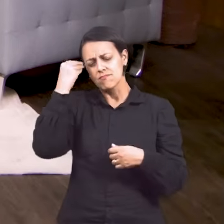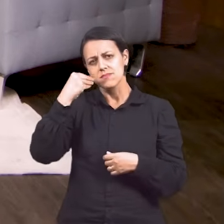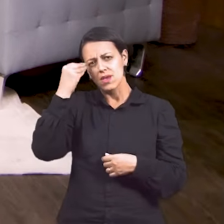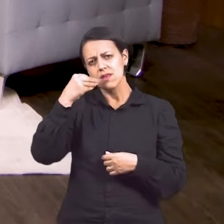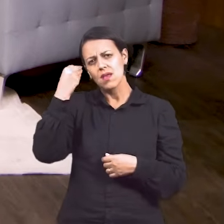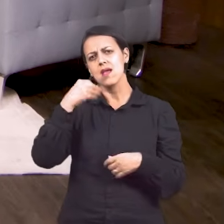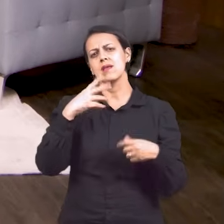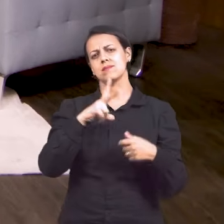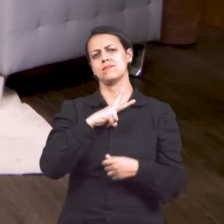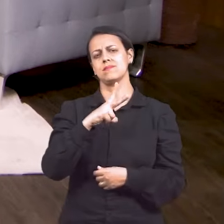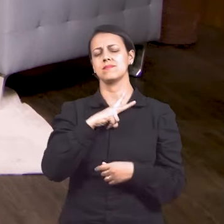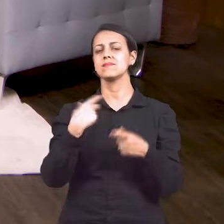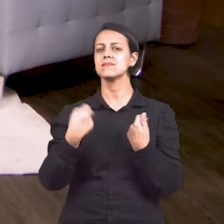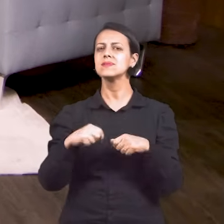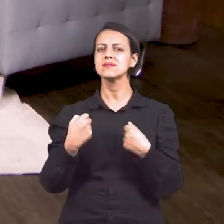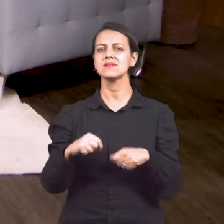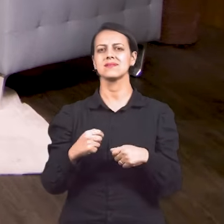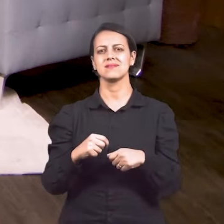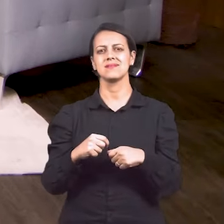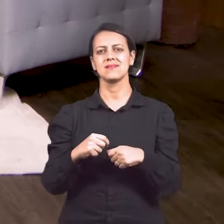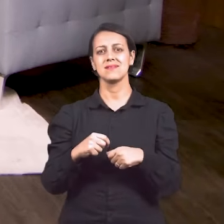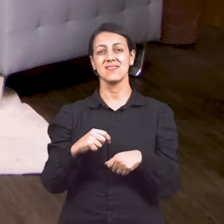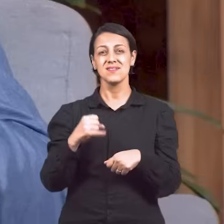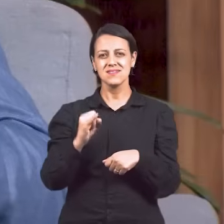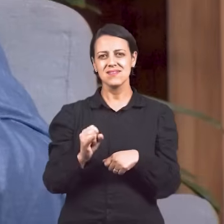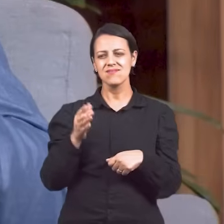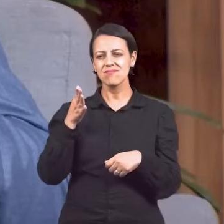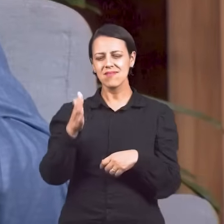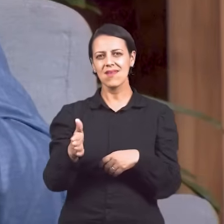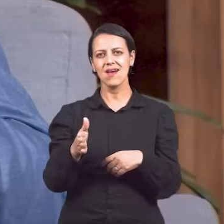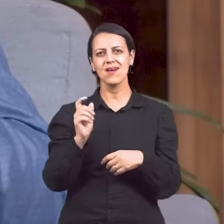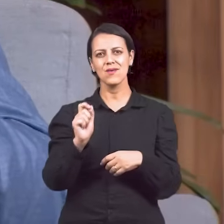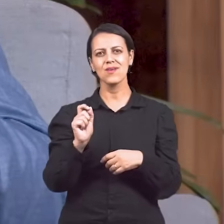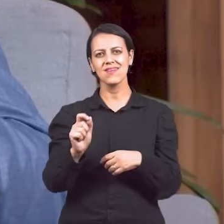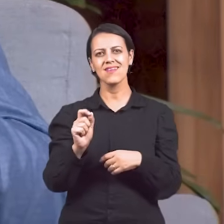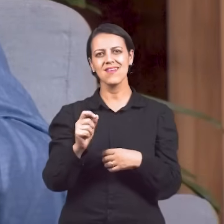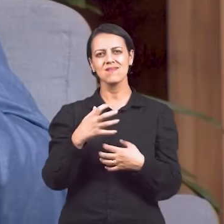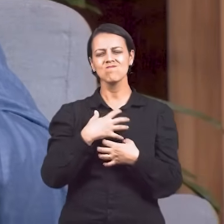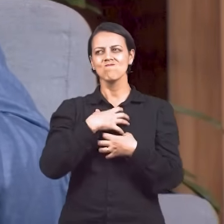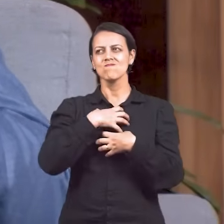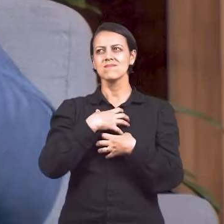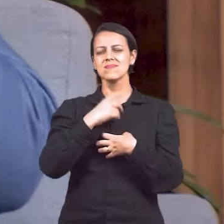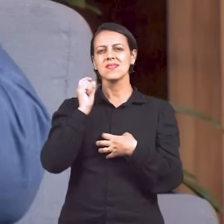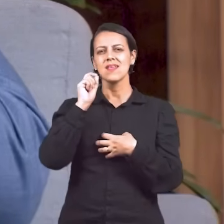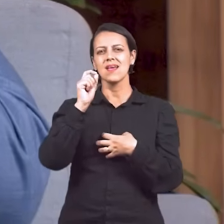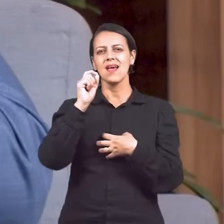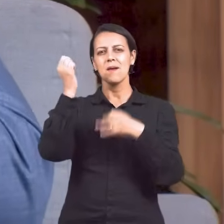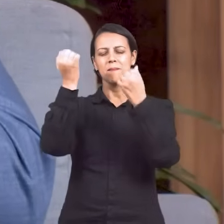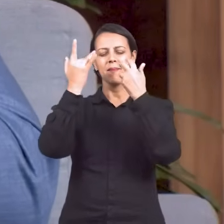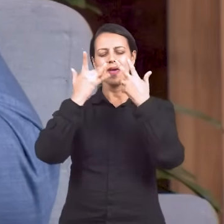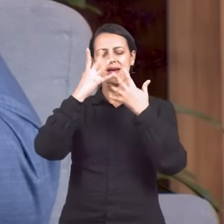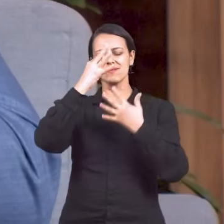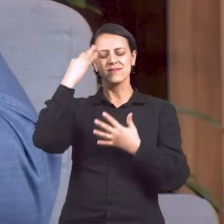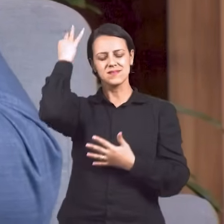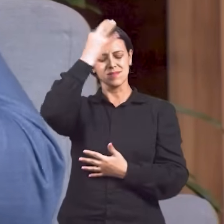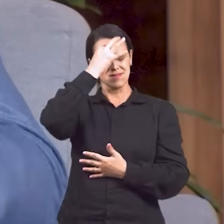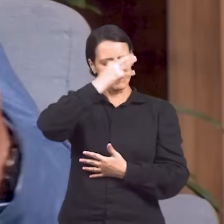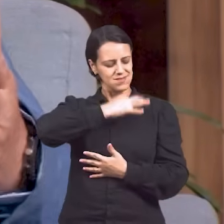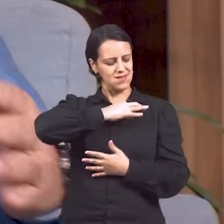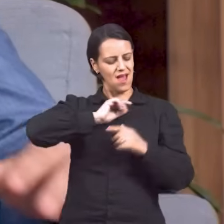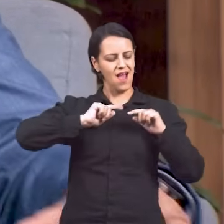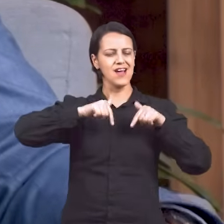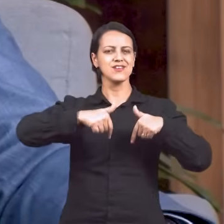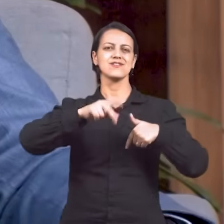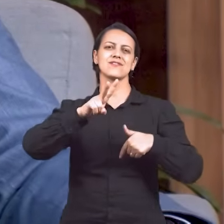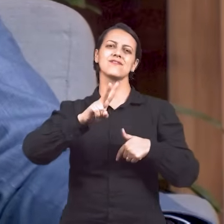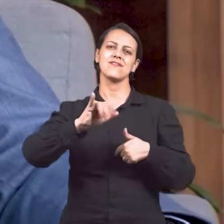Senhor, né? E quando ele se alimentar desse pão vivo, o sabor que ele vai ter na sua vida é o Espírito Santo agindo dentro de você. Isso aí. E é isso que